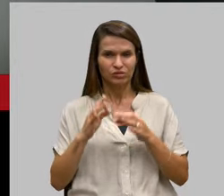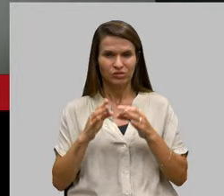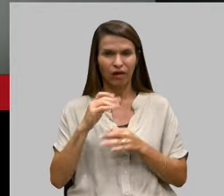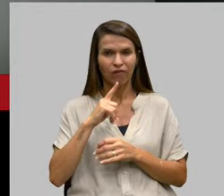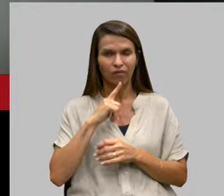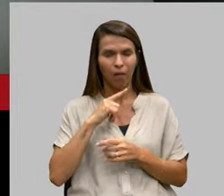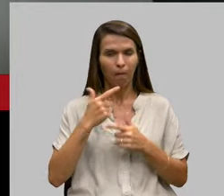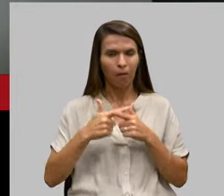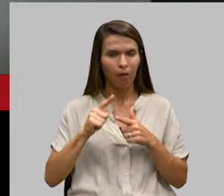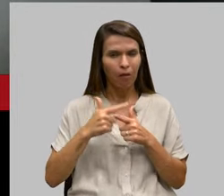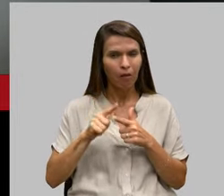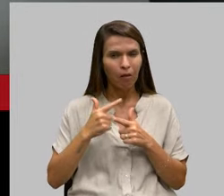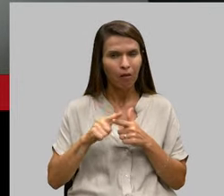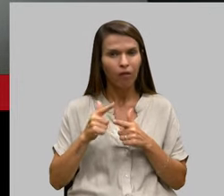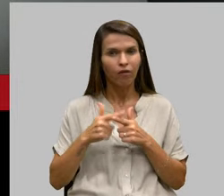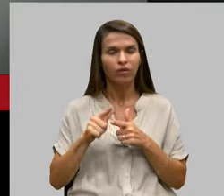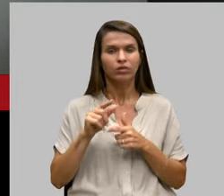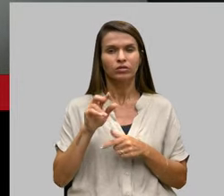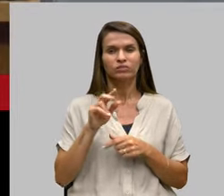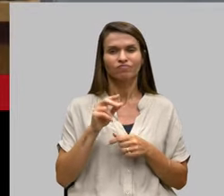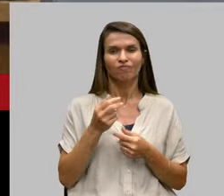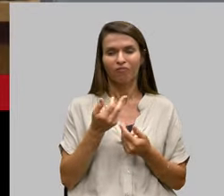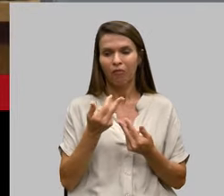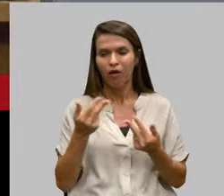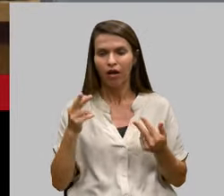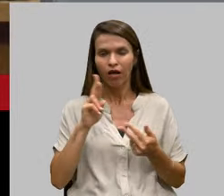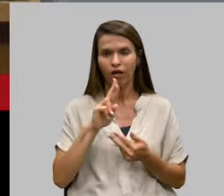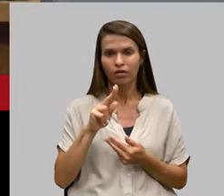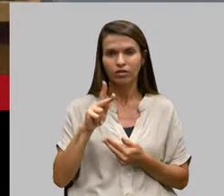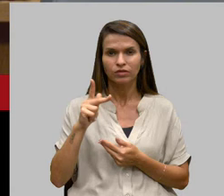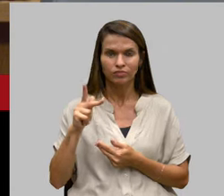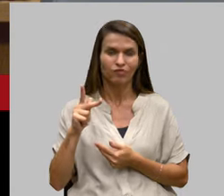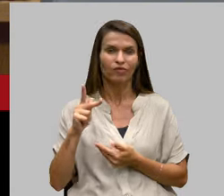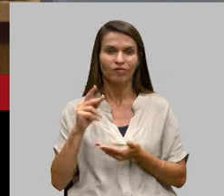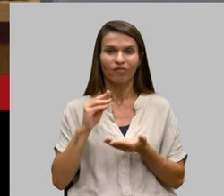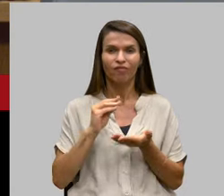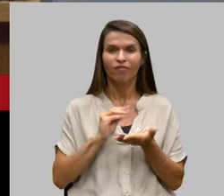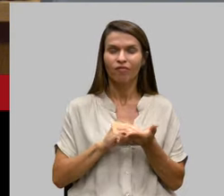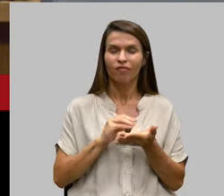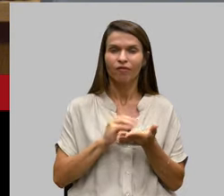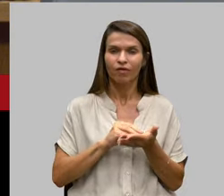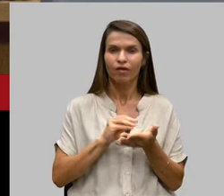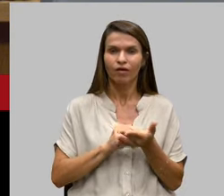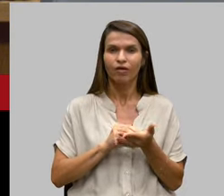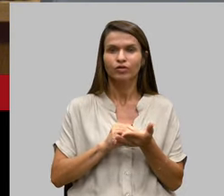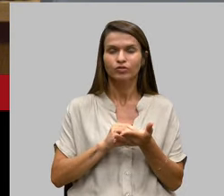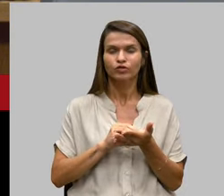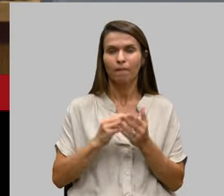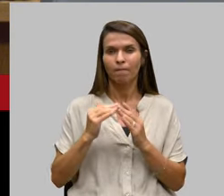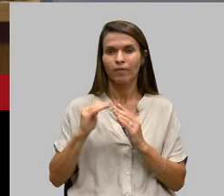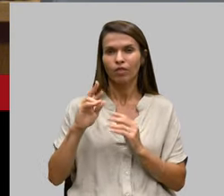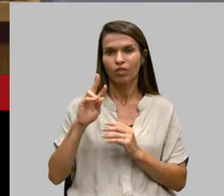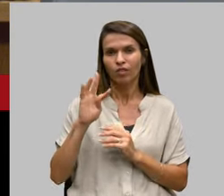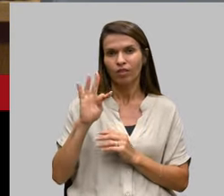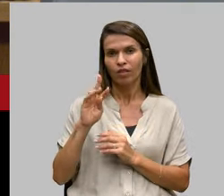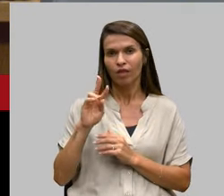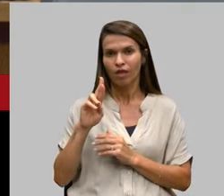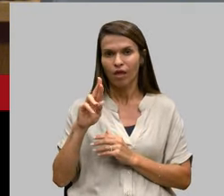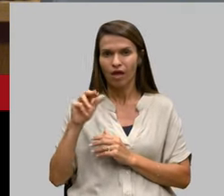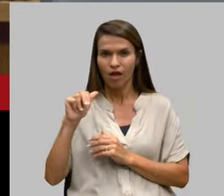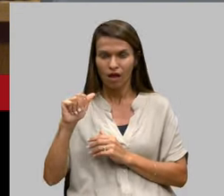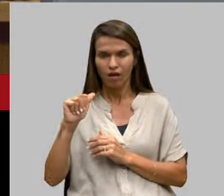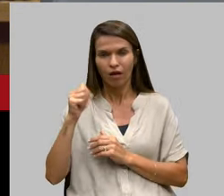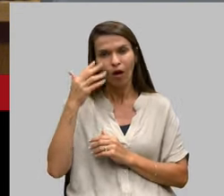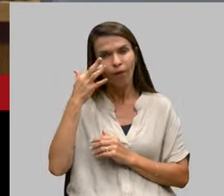pela quantidade de regimes próprios que estão sem sem mandar o dra dá para se entender que uma